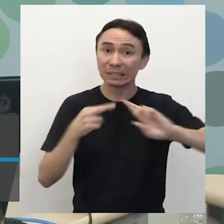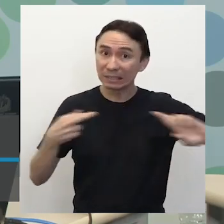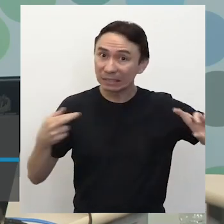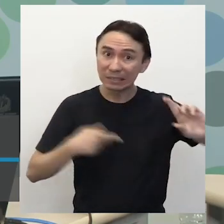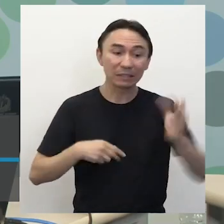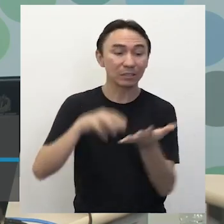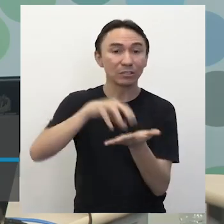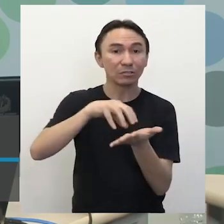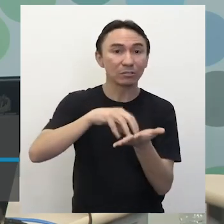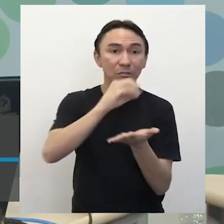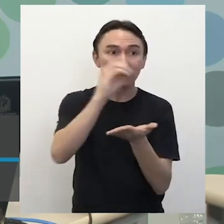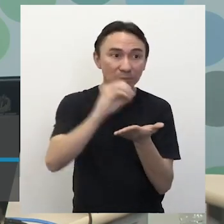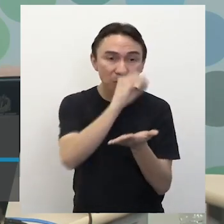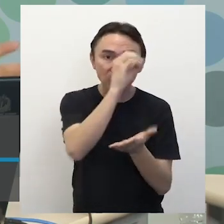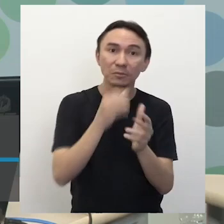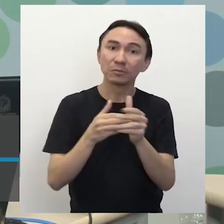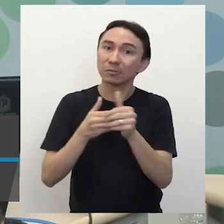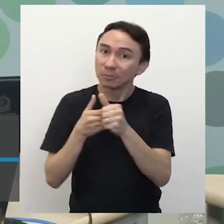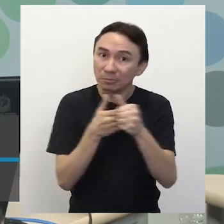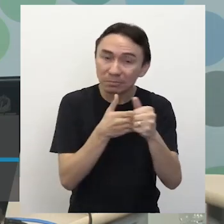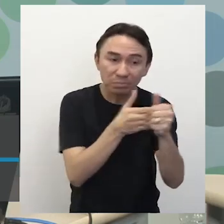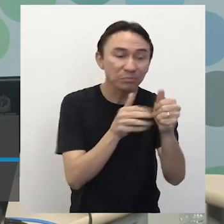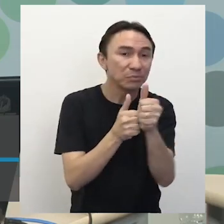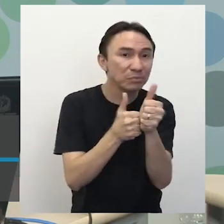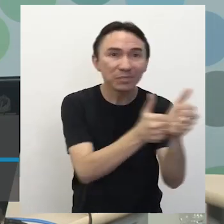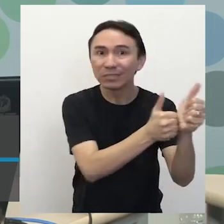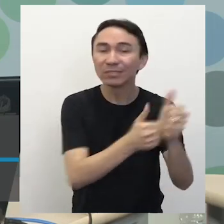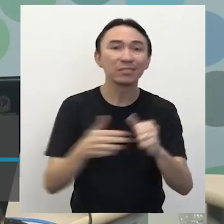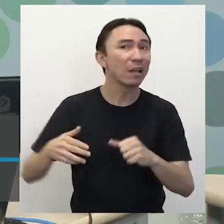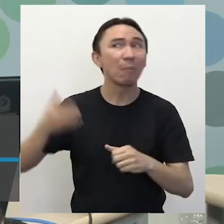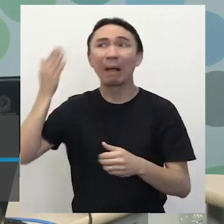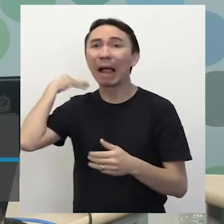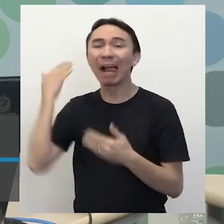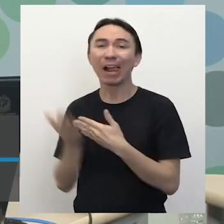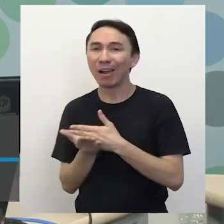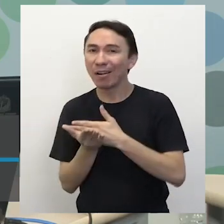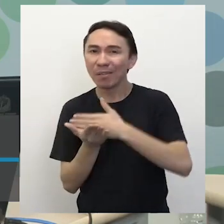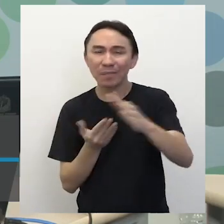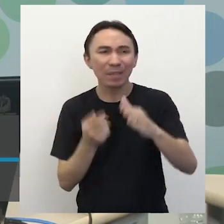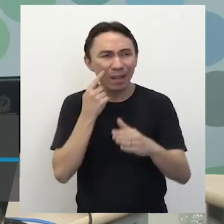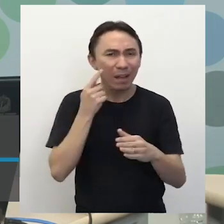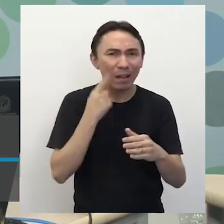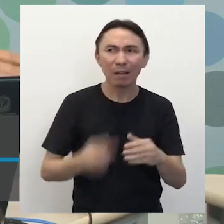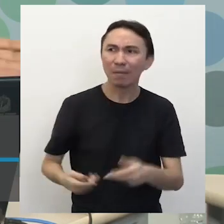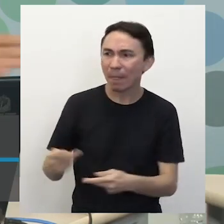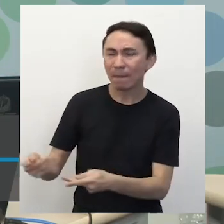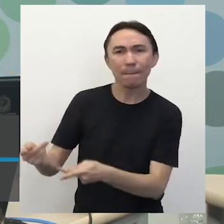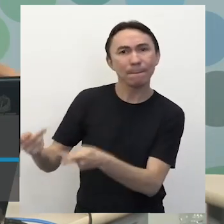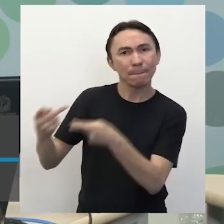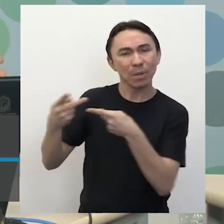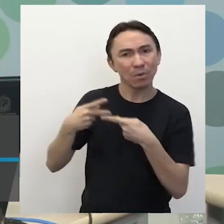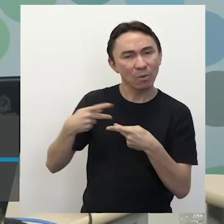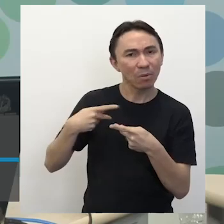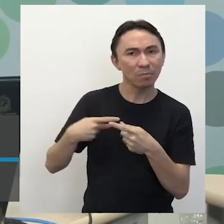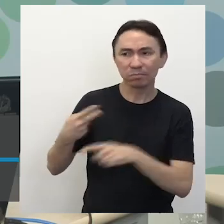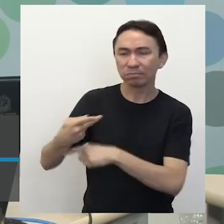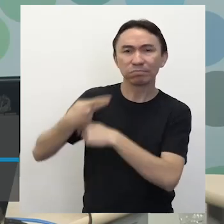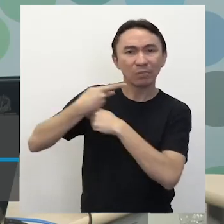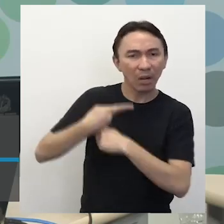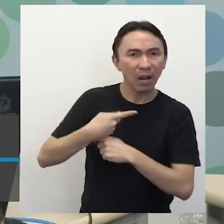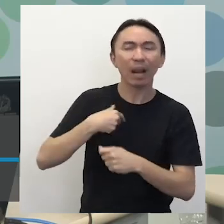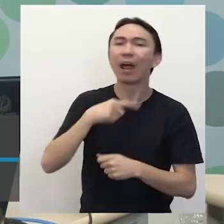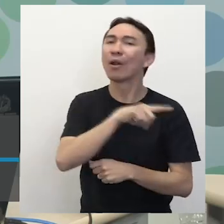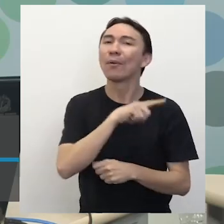o comecinho. Nossa, que bacana. E aí elas me procuraram lá no Instagram, eu observei. Depois das aulas de